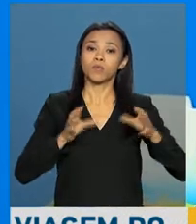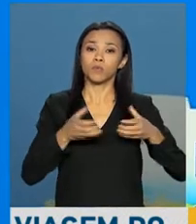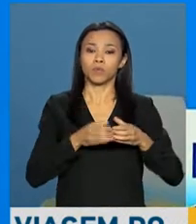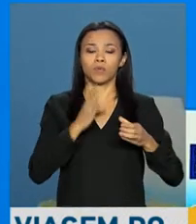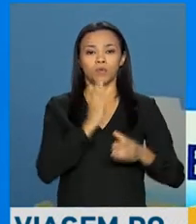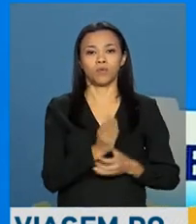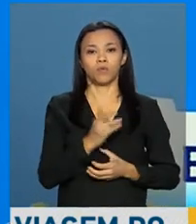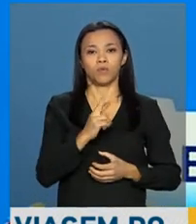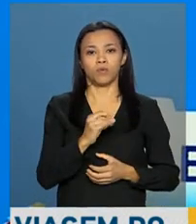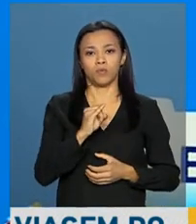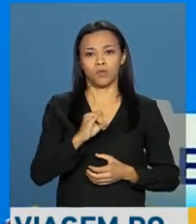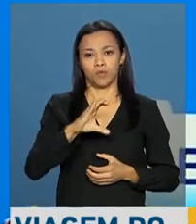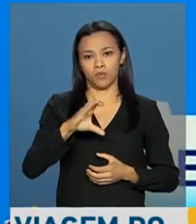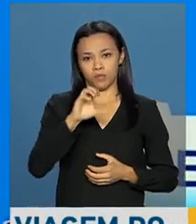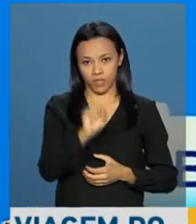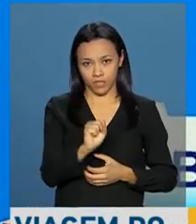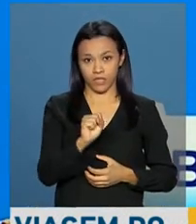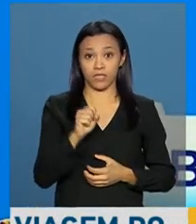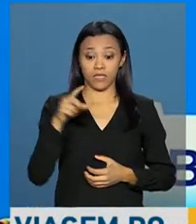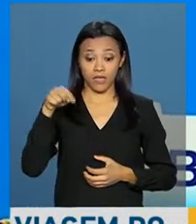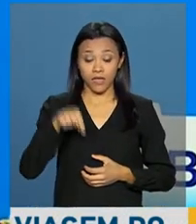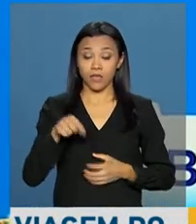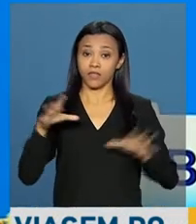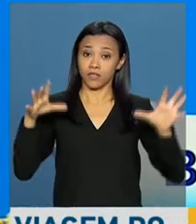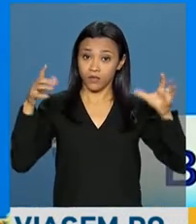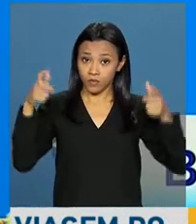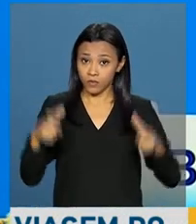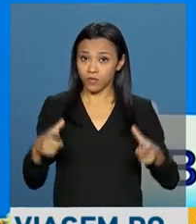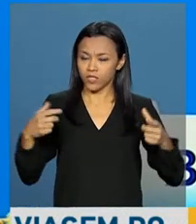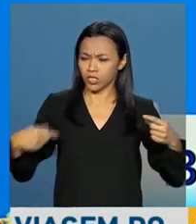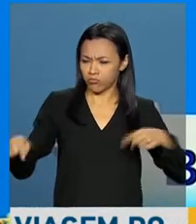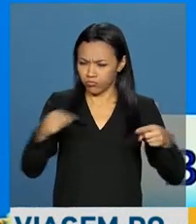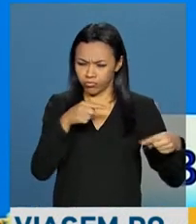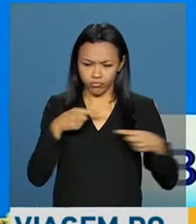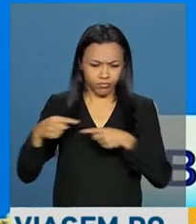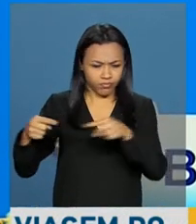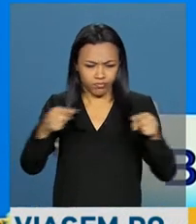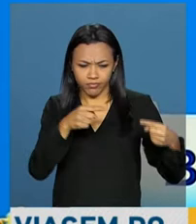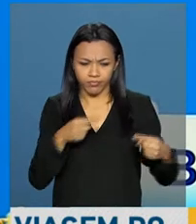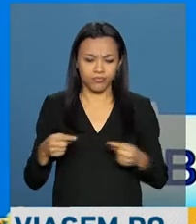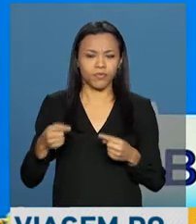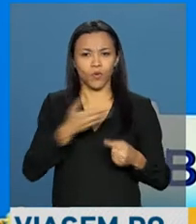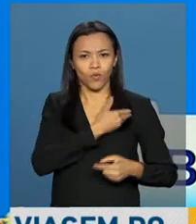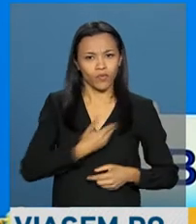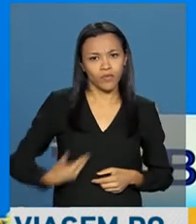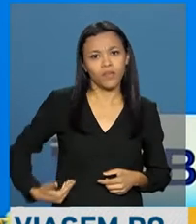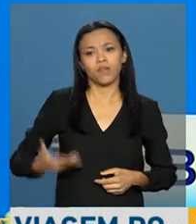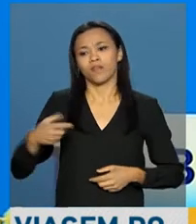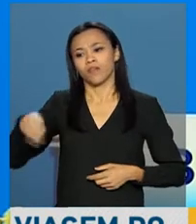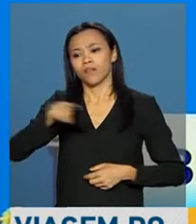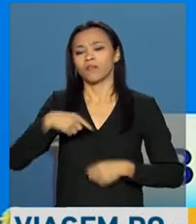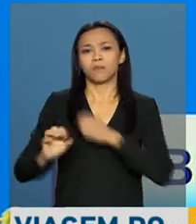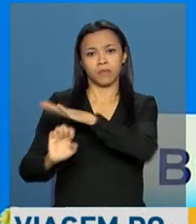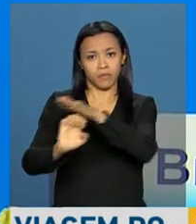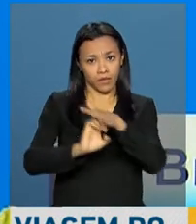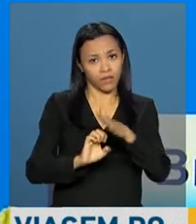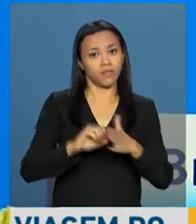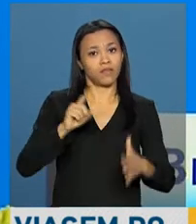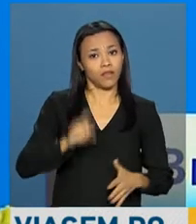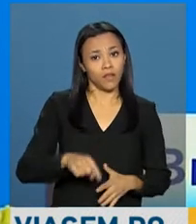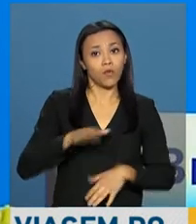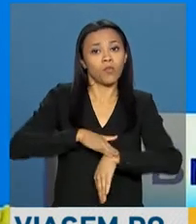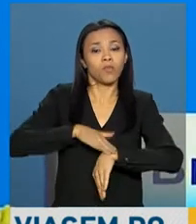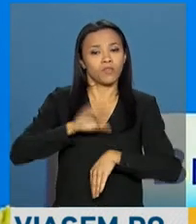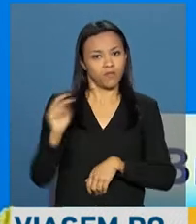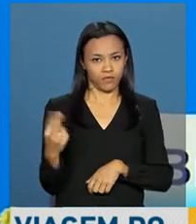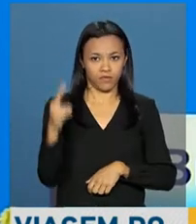de intercâmbio entre governos e empresas há de ser cada vez mais valorizado. O